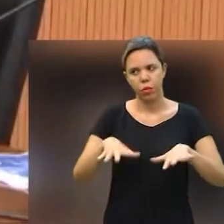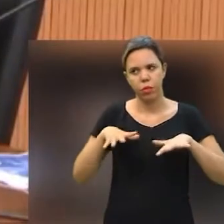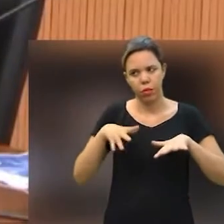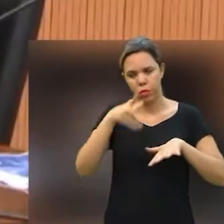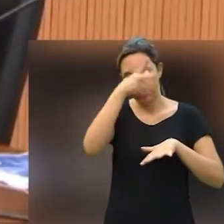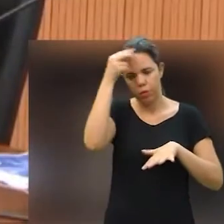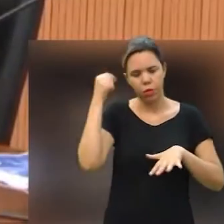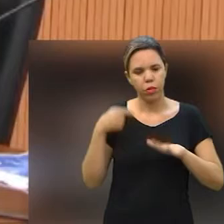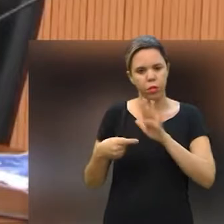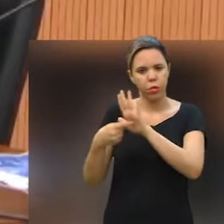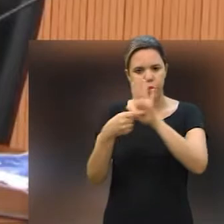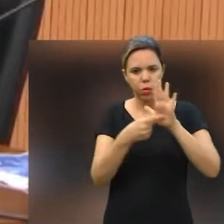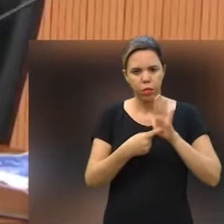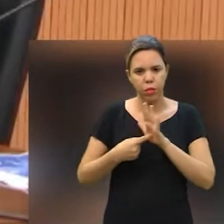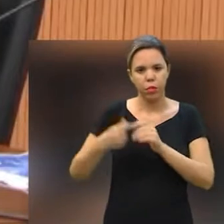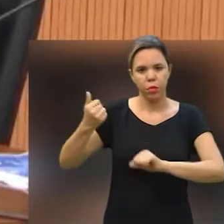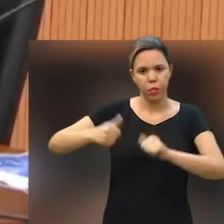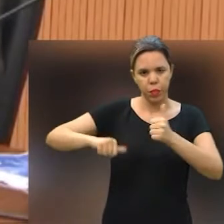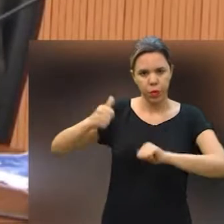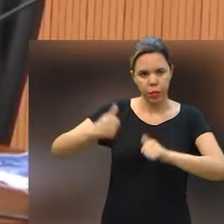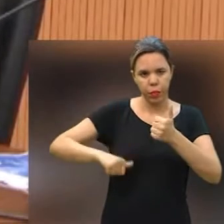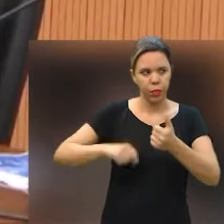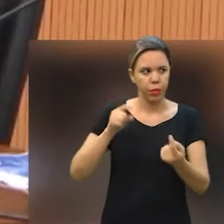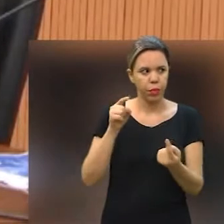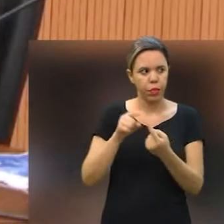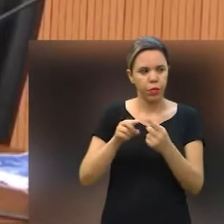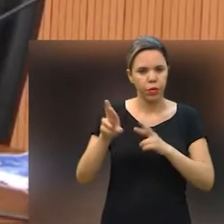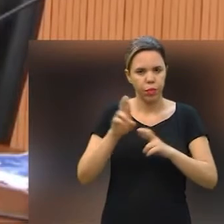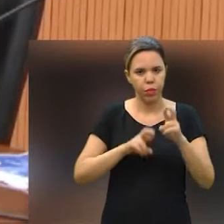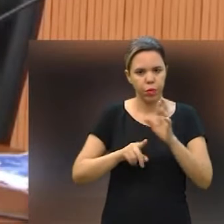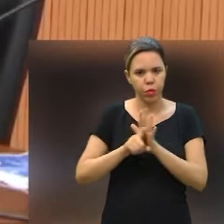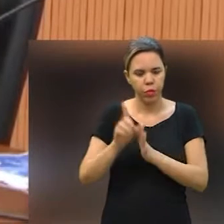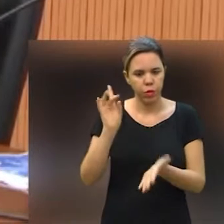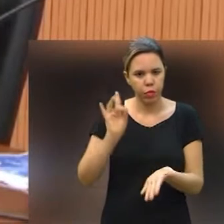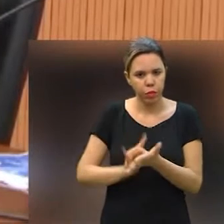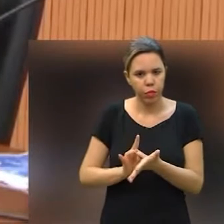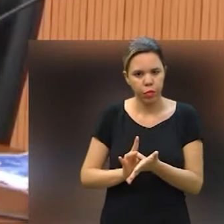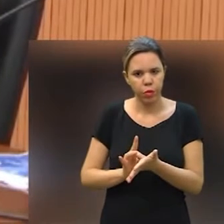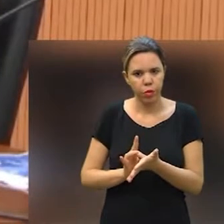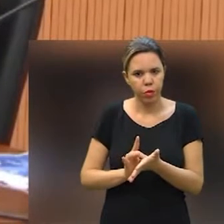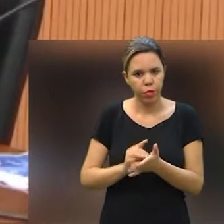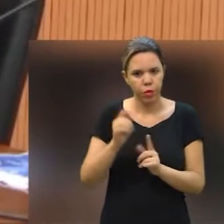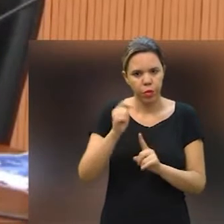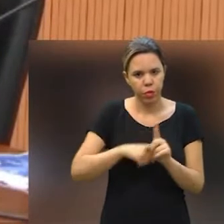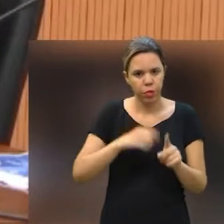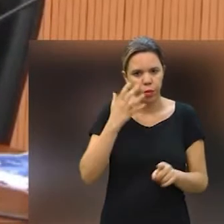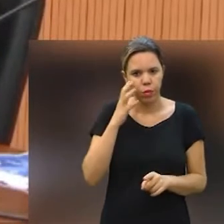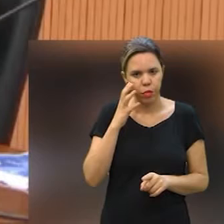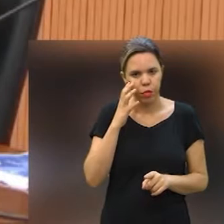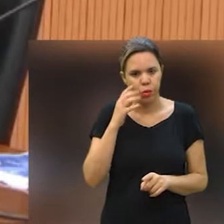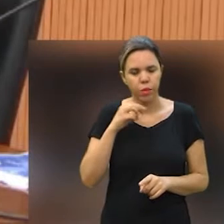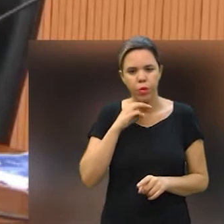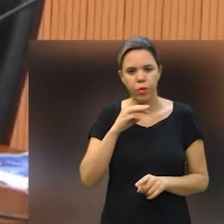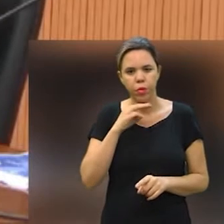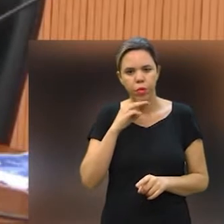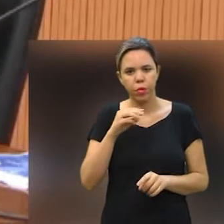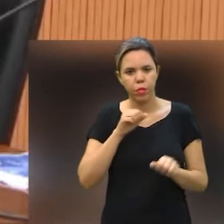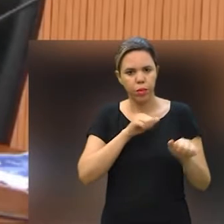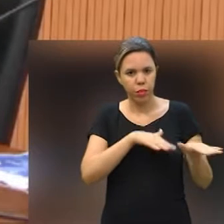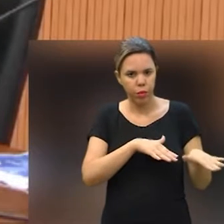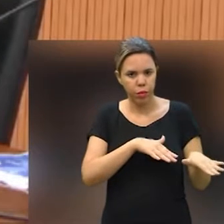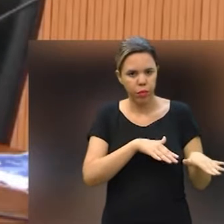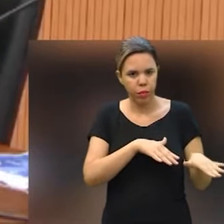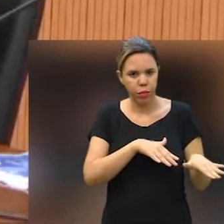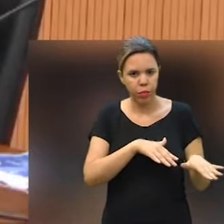As audiências públicas para demonstração e avaliação das metas fiscais são realizadas nos meses de fevereiro, março